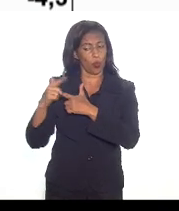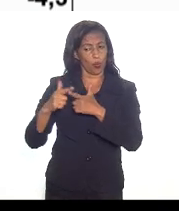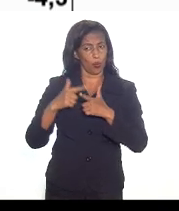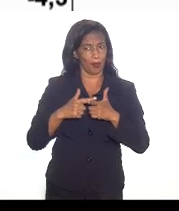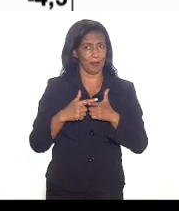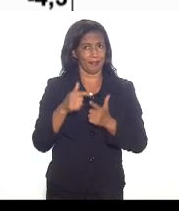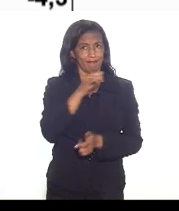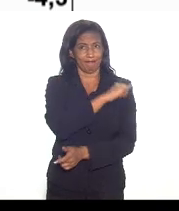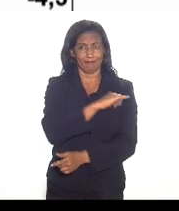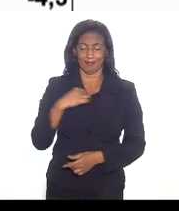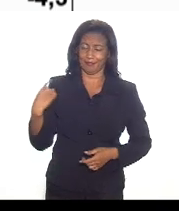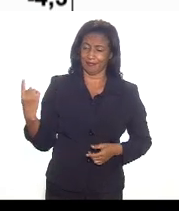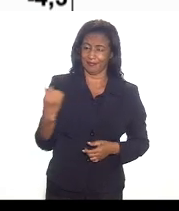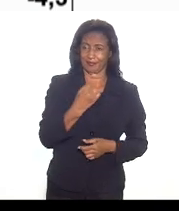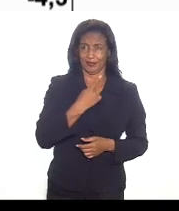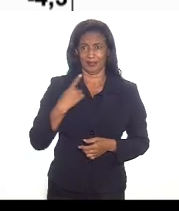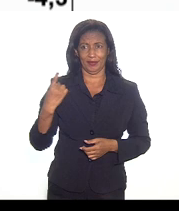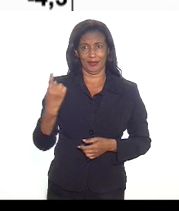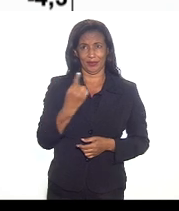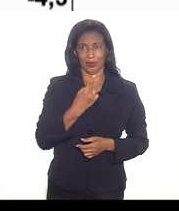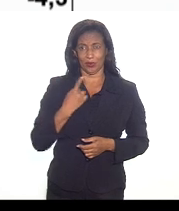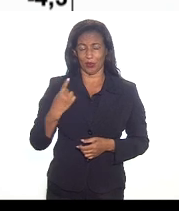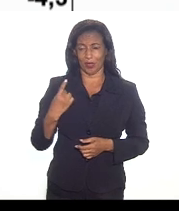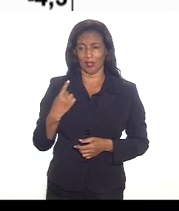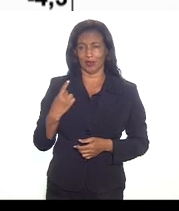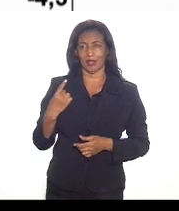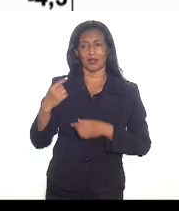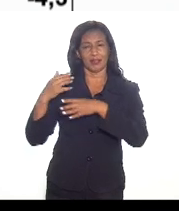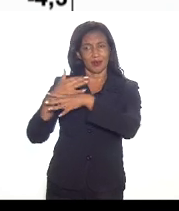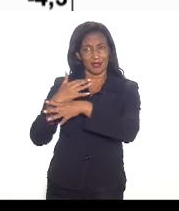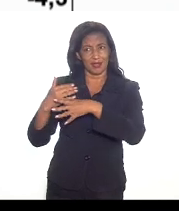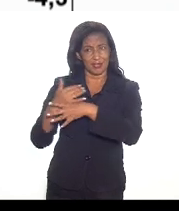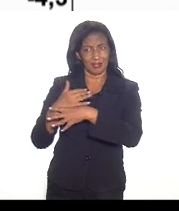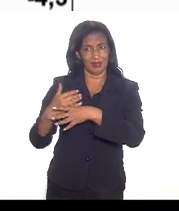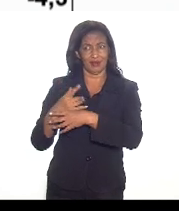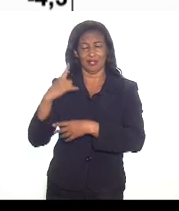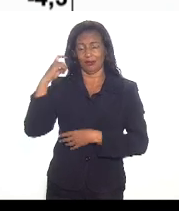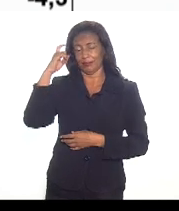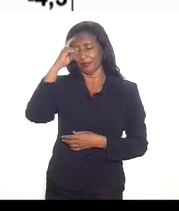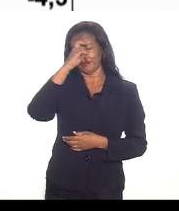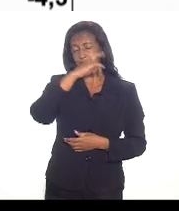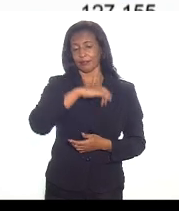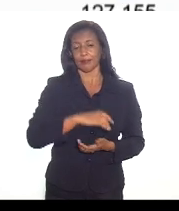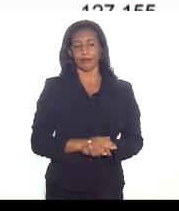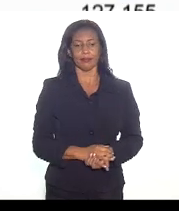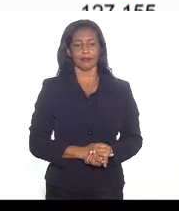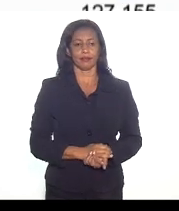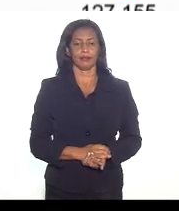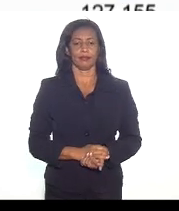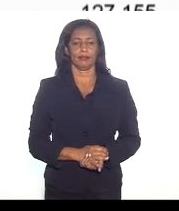Janeiro também e na nossa periferia metropolitana é muito complicado. Pode falar.